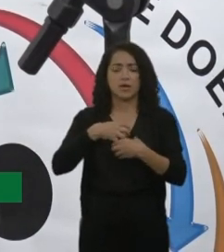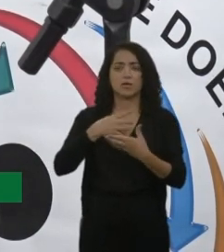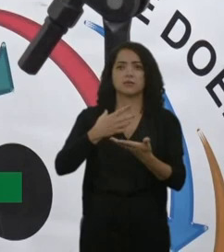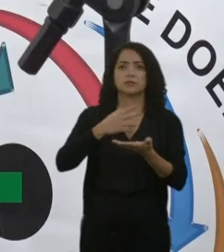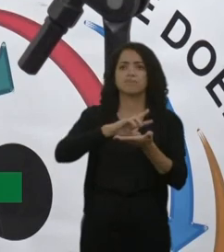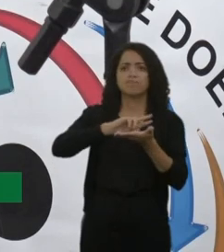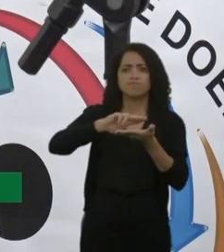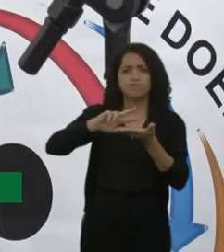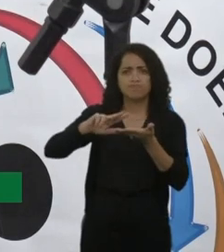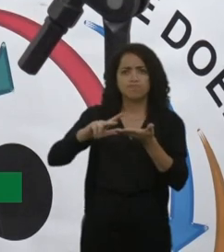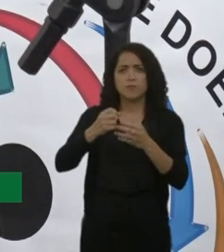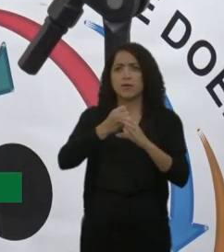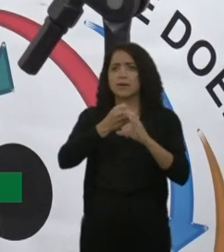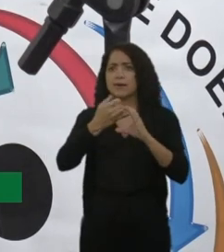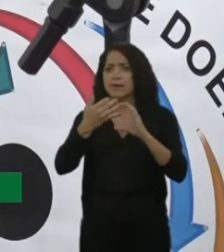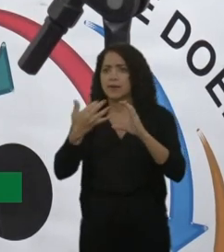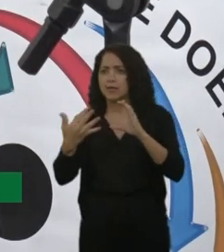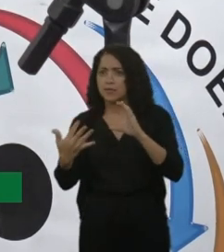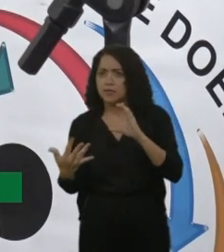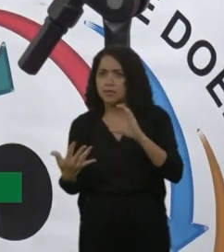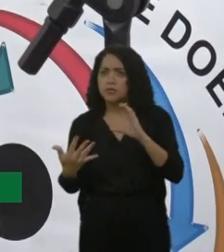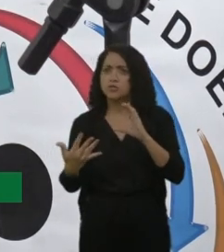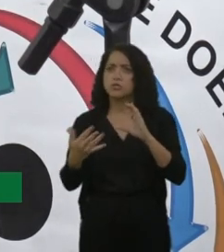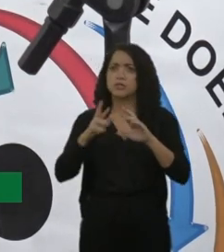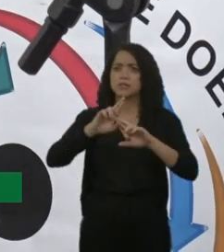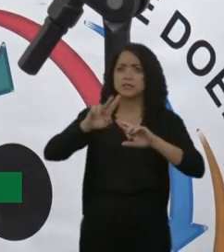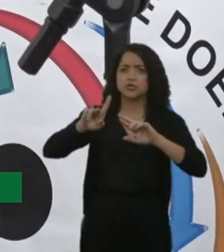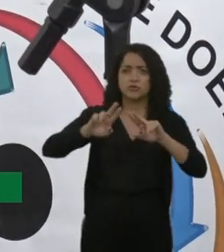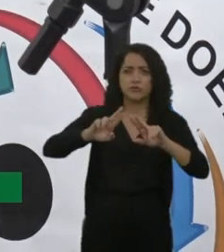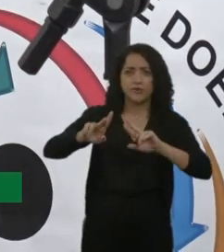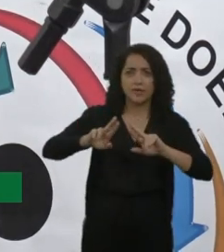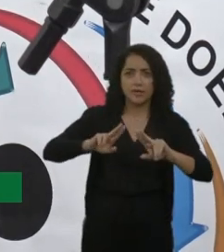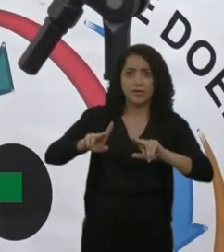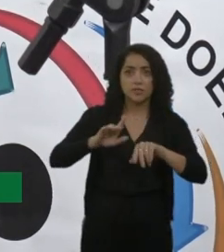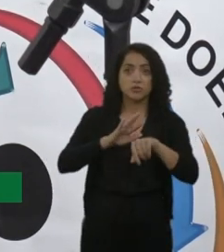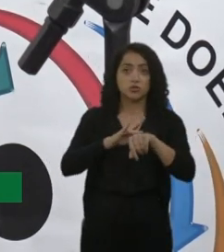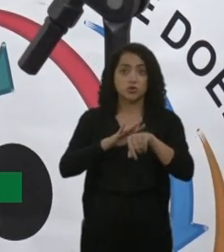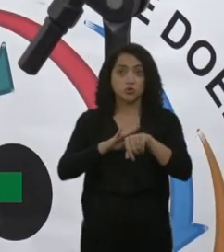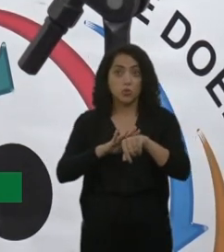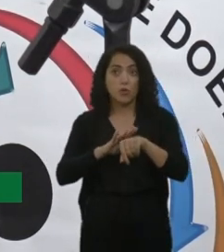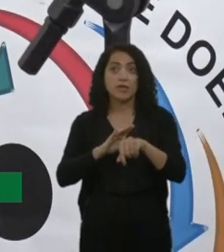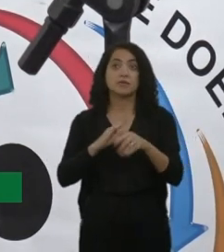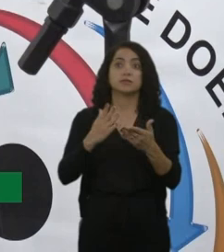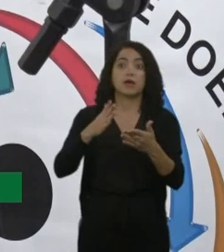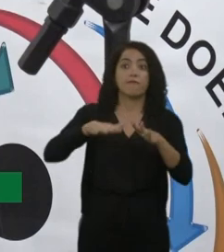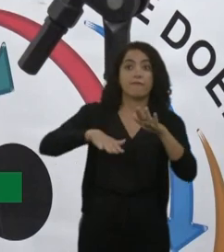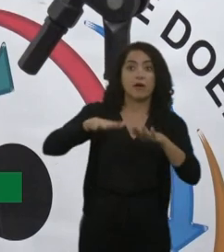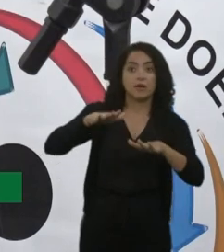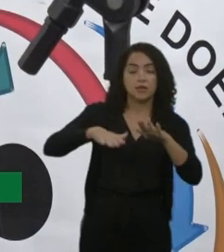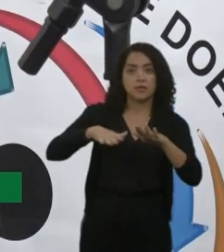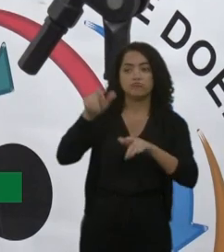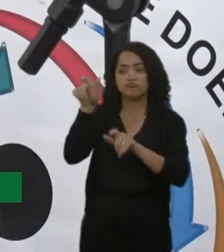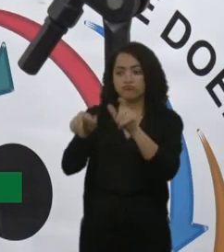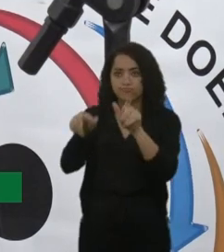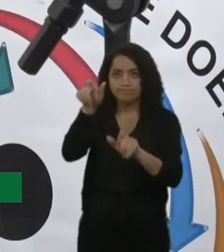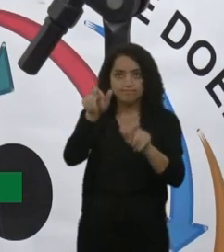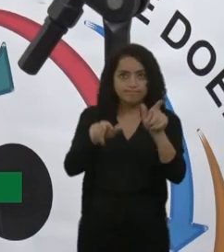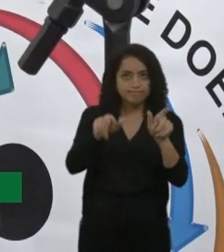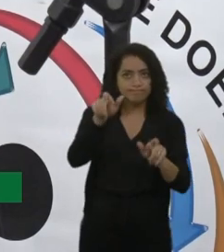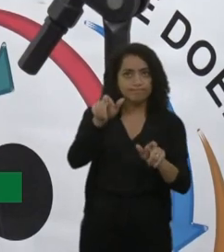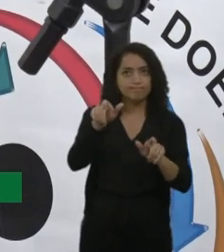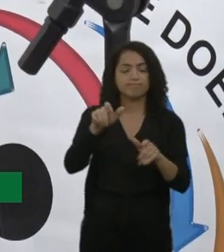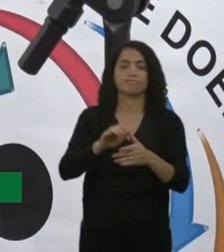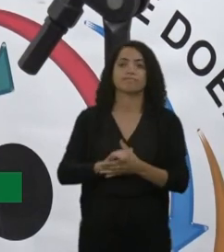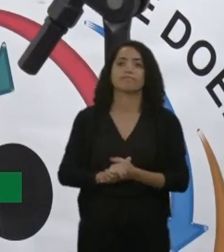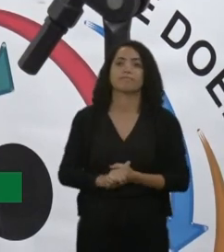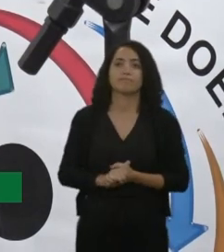têm características peculiares que variam não só de doença para doença, mas também de pessoa para pessoa cometida pela mesma